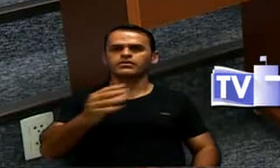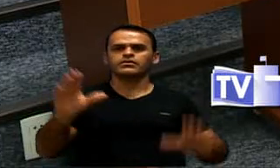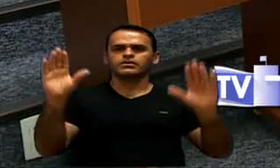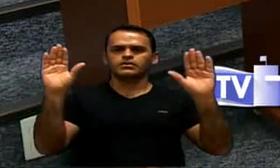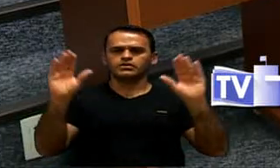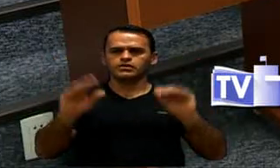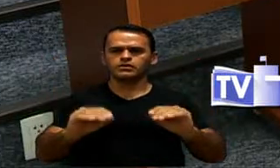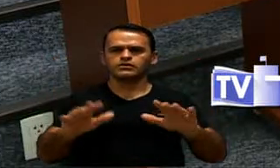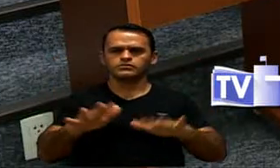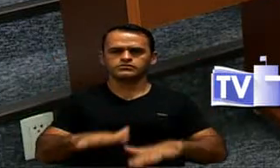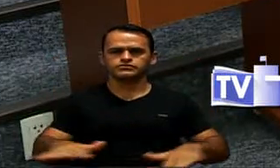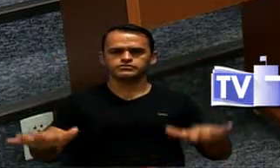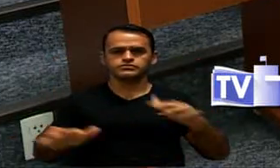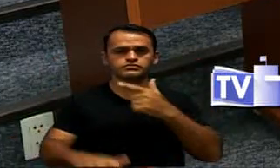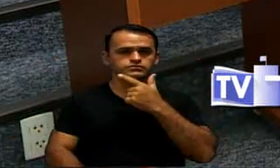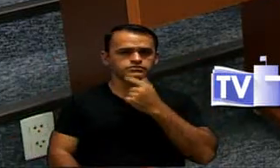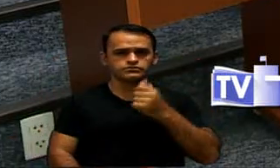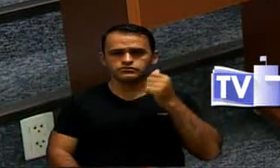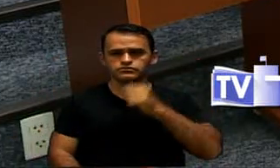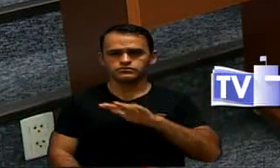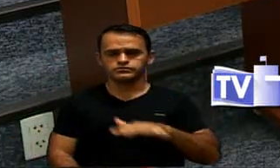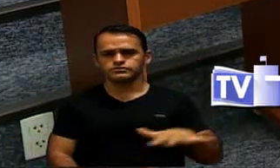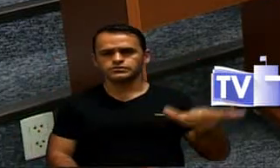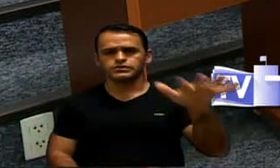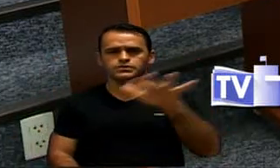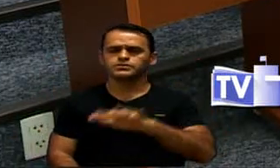Boa noite a todas e a todos.